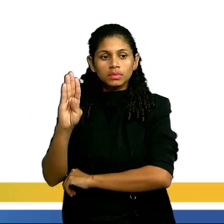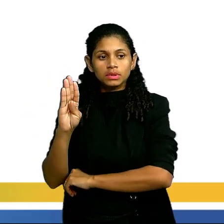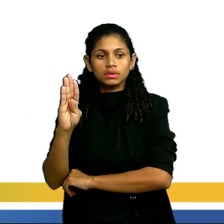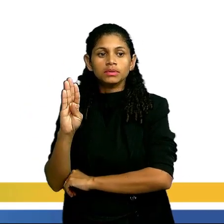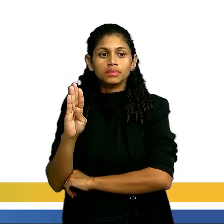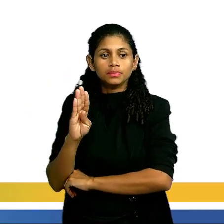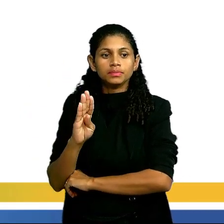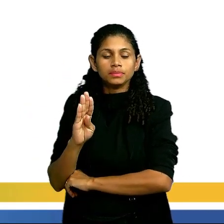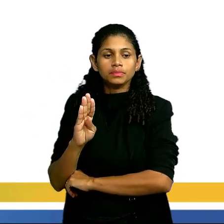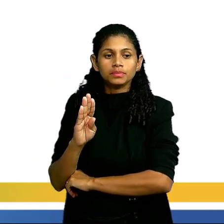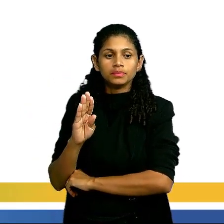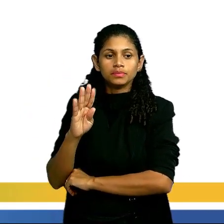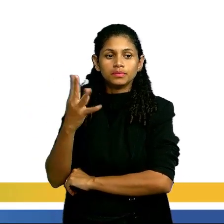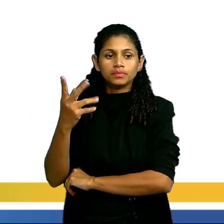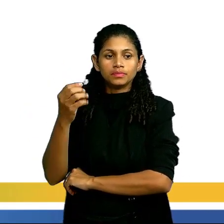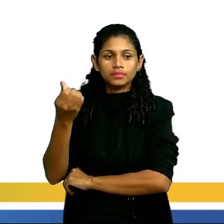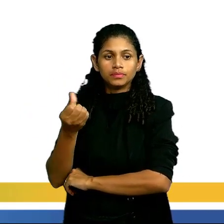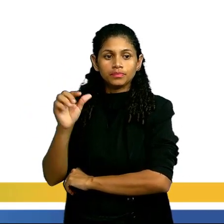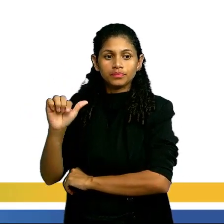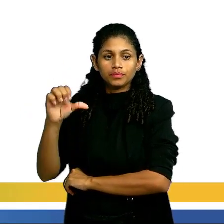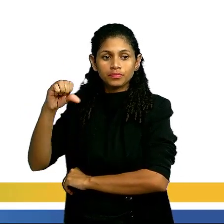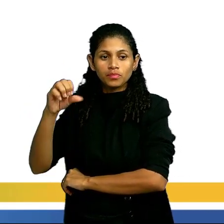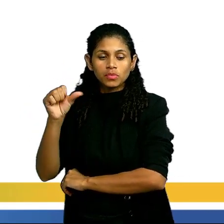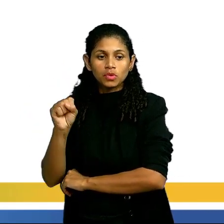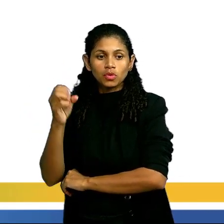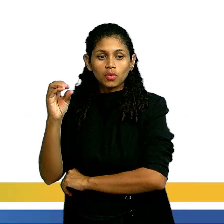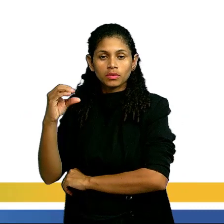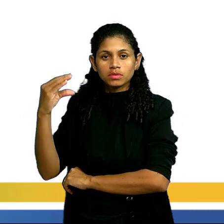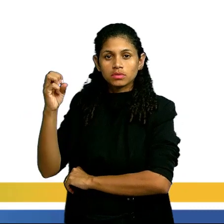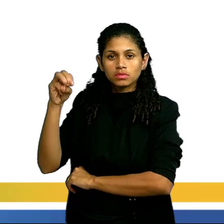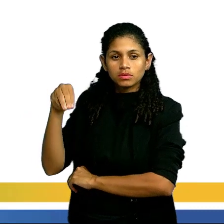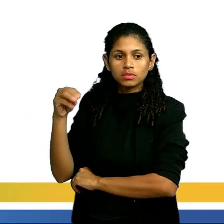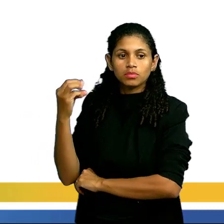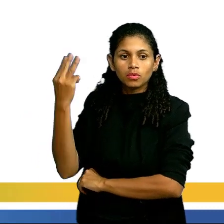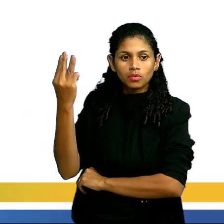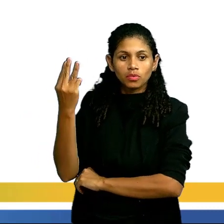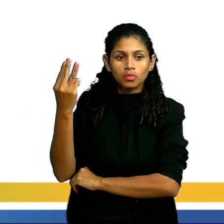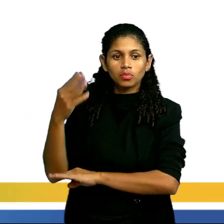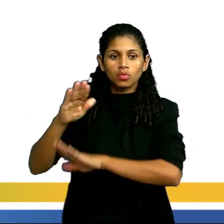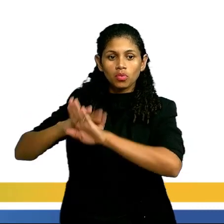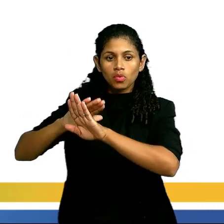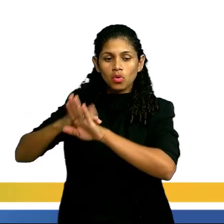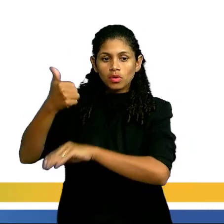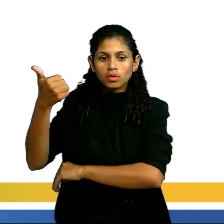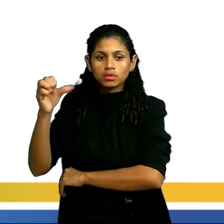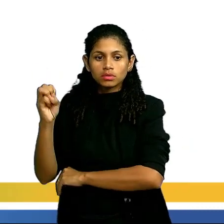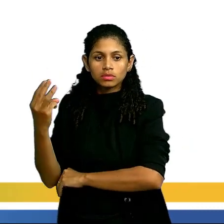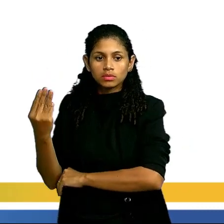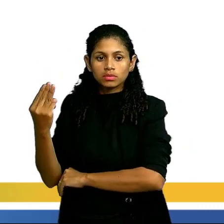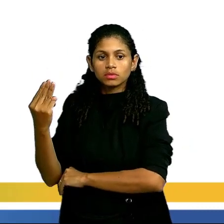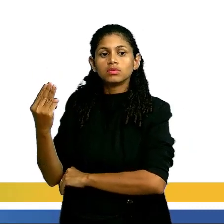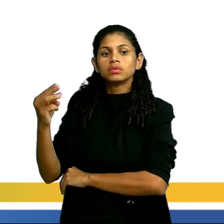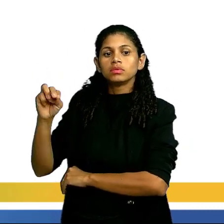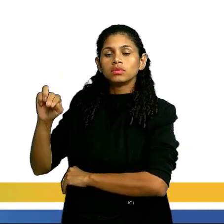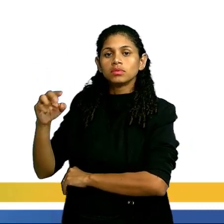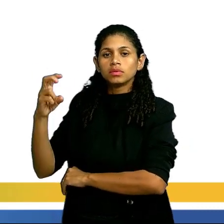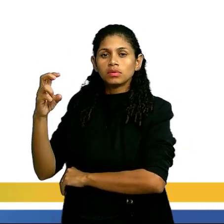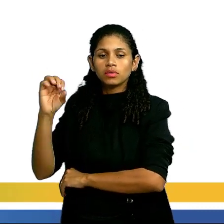O encosto, 13.500 centímetros cúbicos. Letra C, o